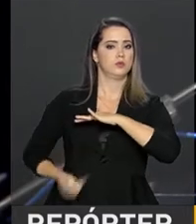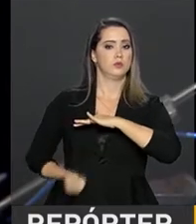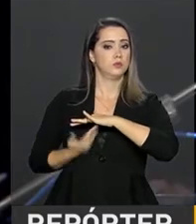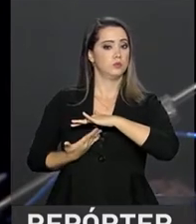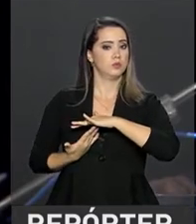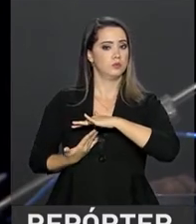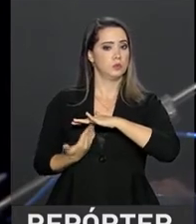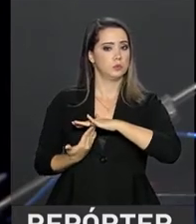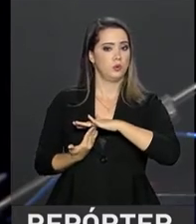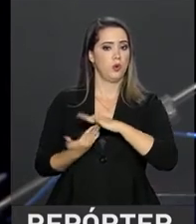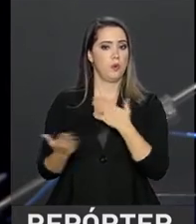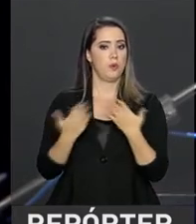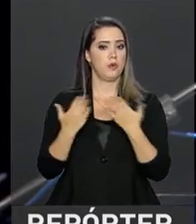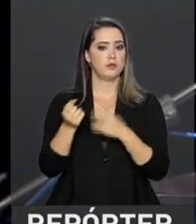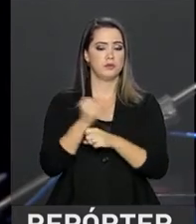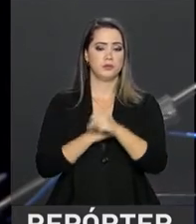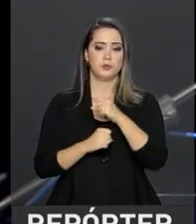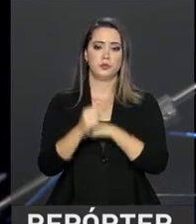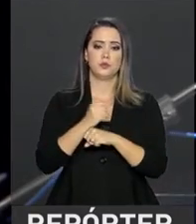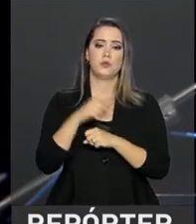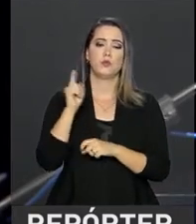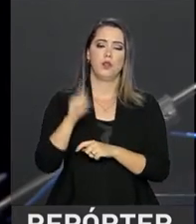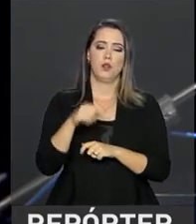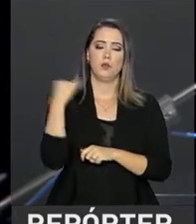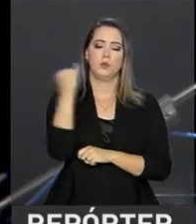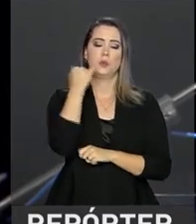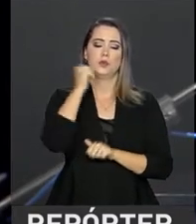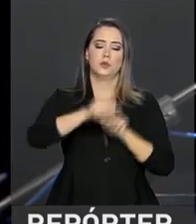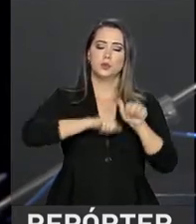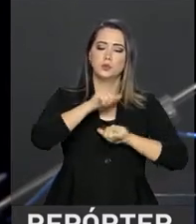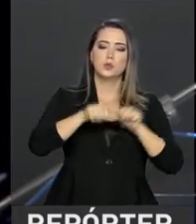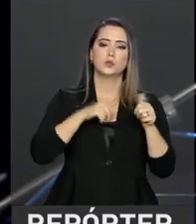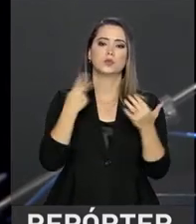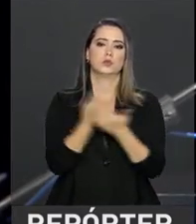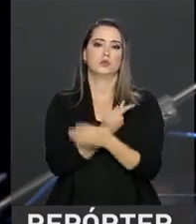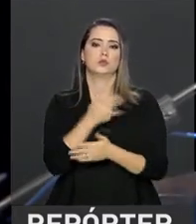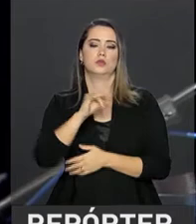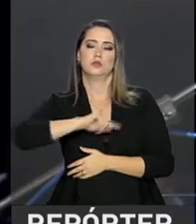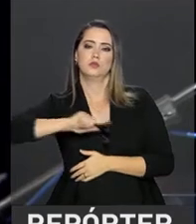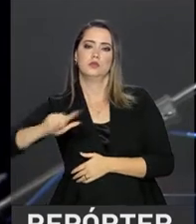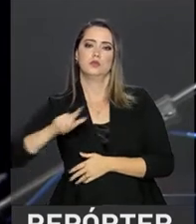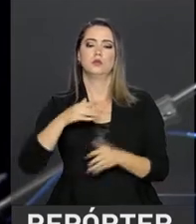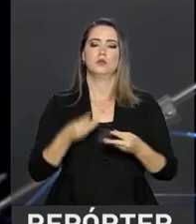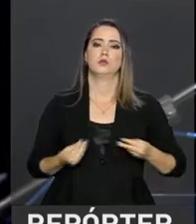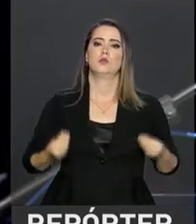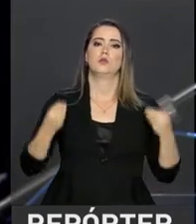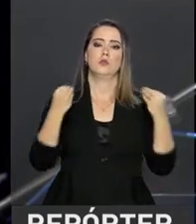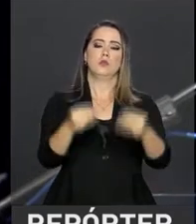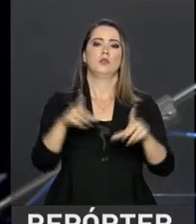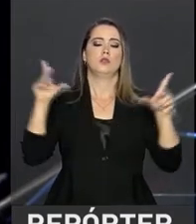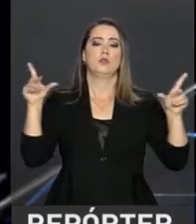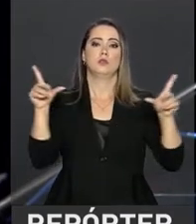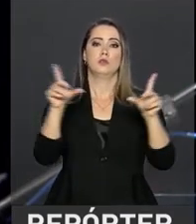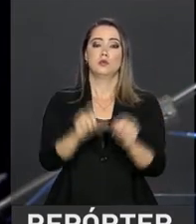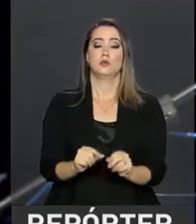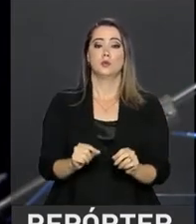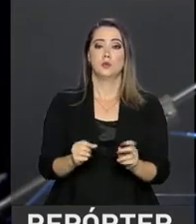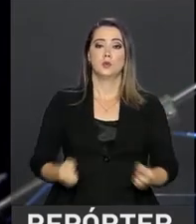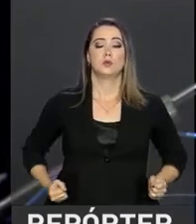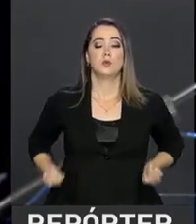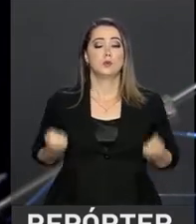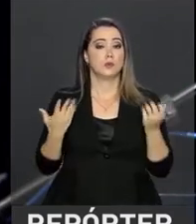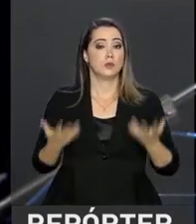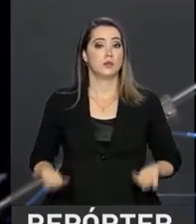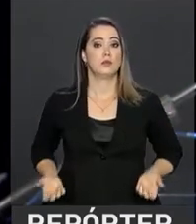tanto do importante mudança no paradigma ficam é com o que vai levar uma redução no gasto público da